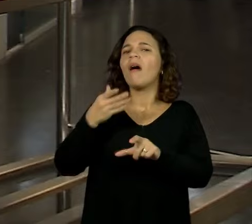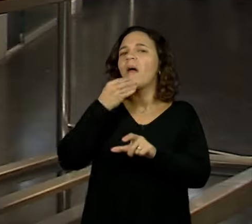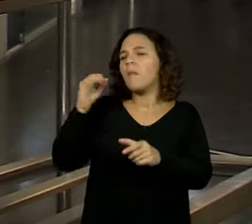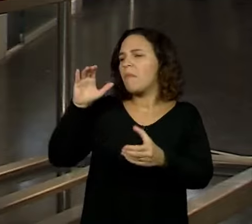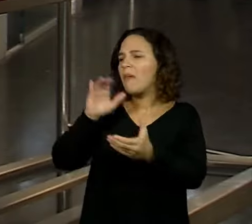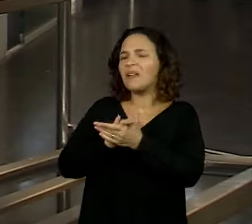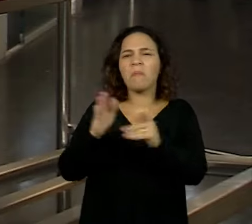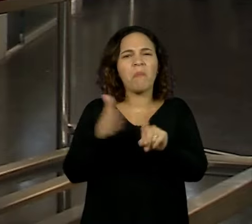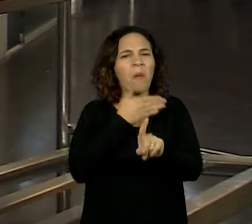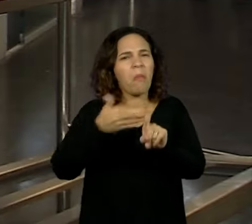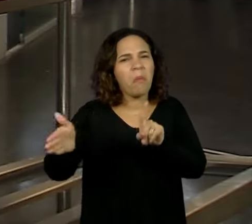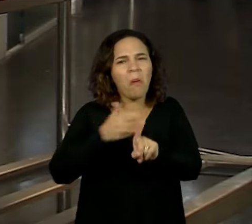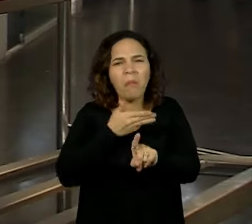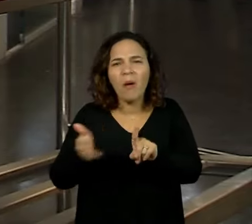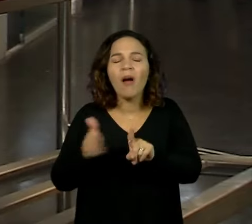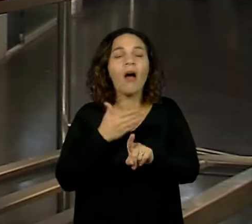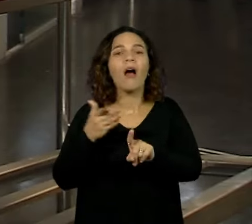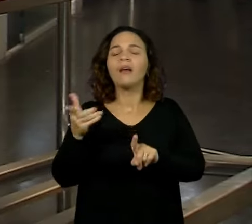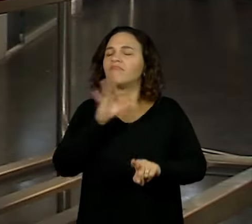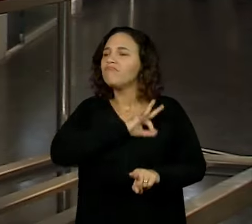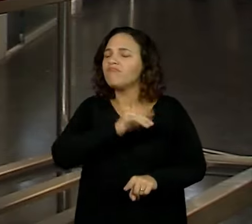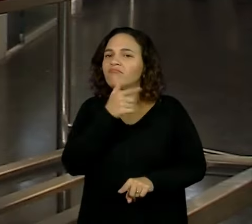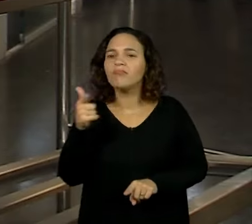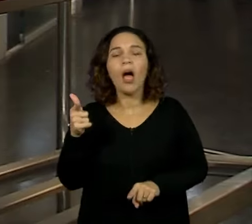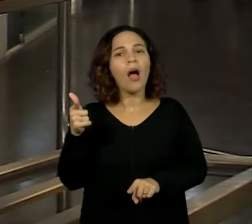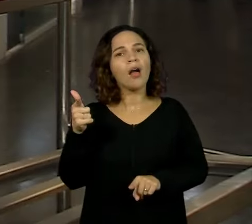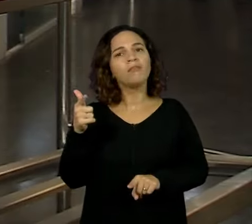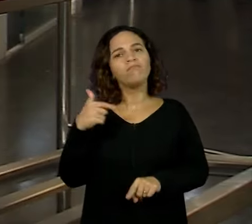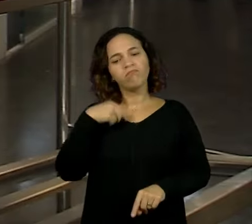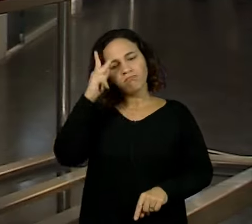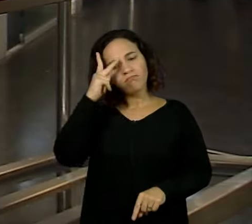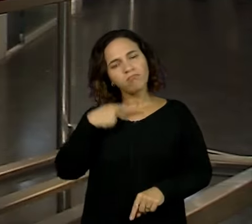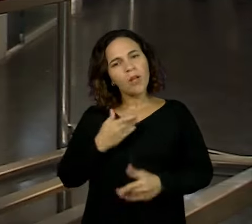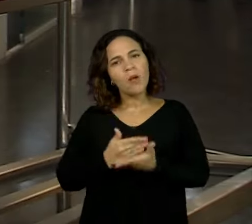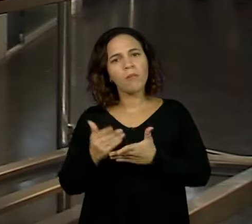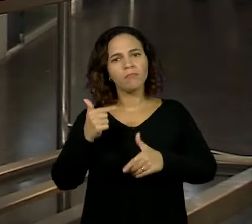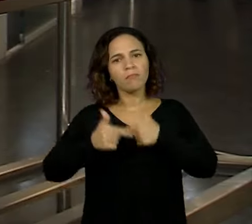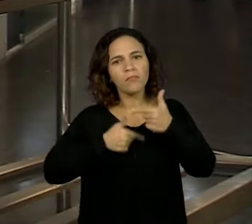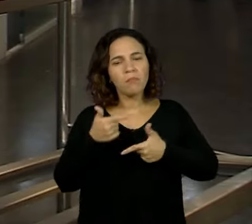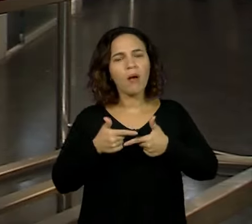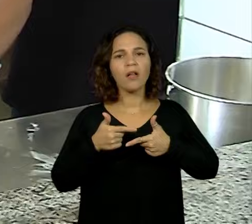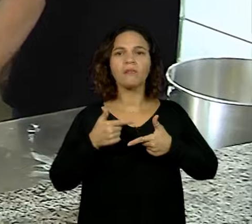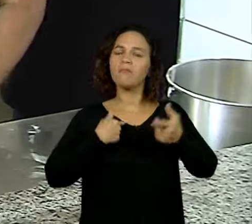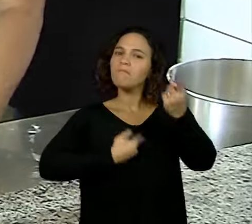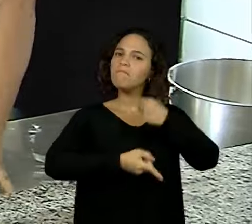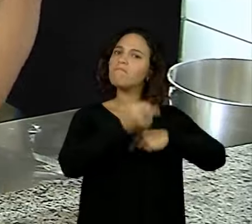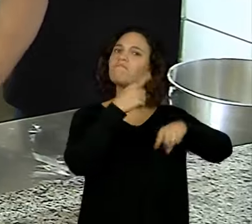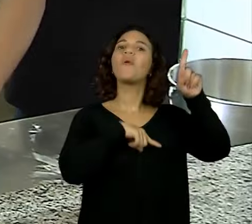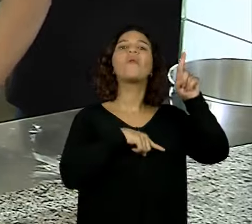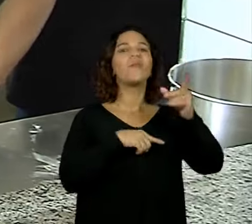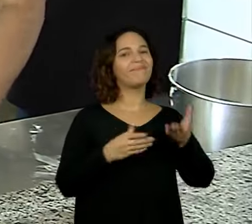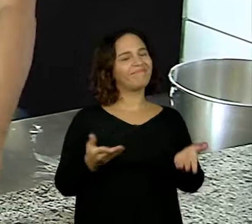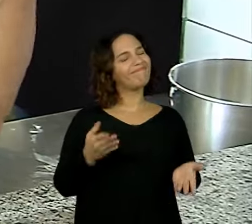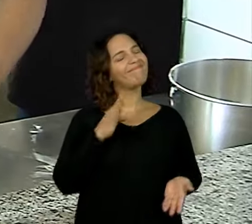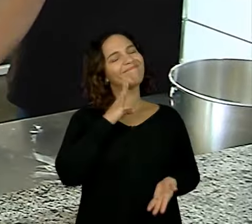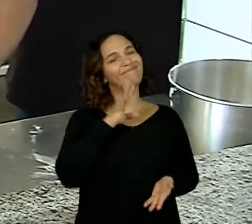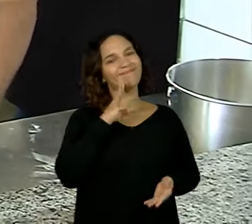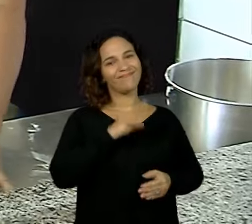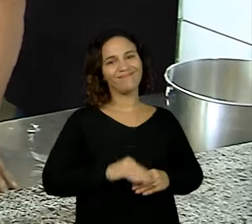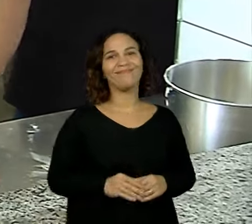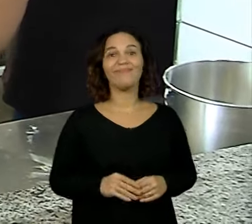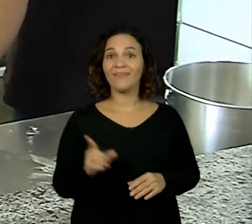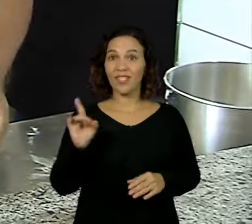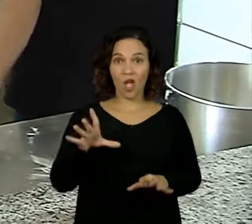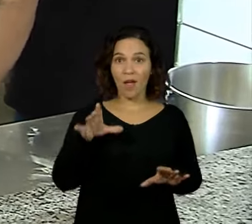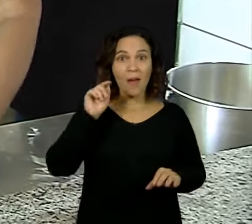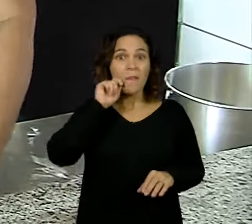que não tinham renda. E aí elas começam a produzir isso e elas trazem o feedback pra gente. E não é só a